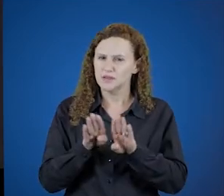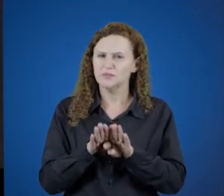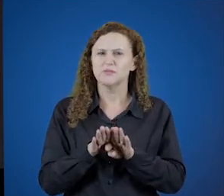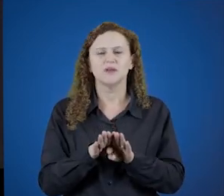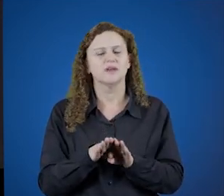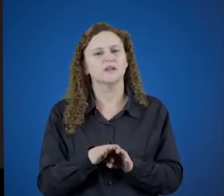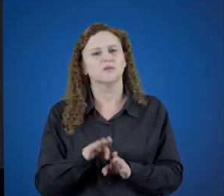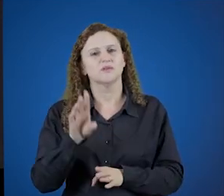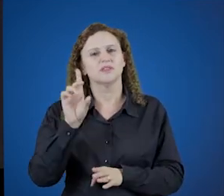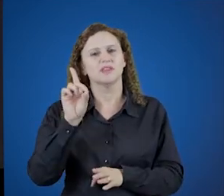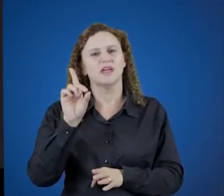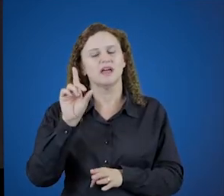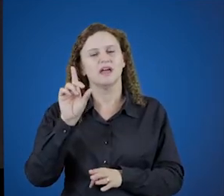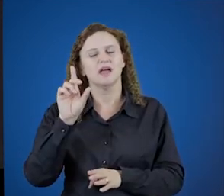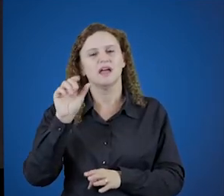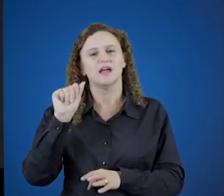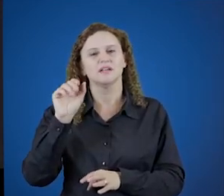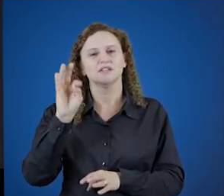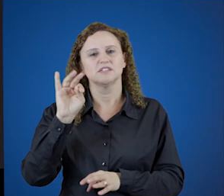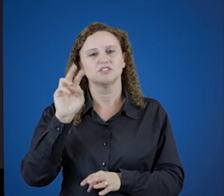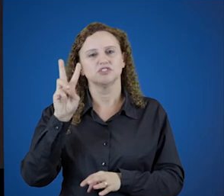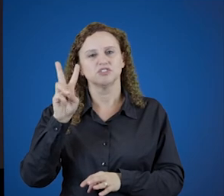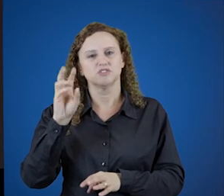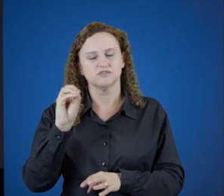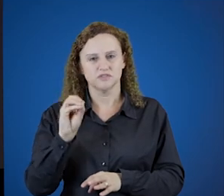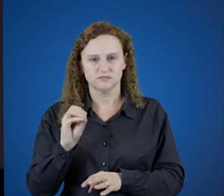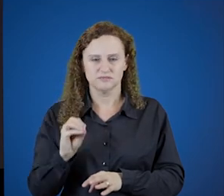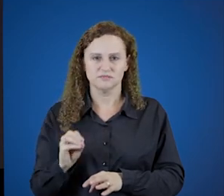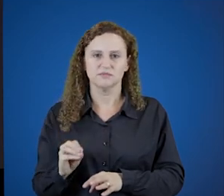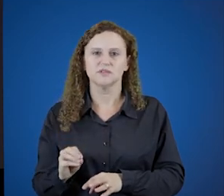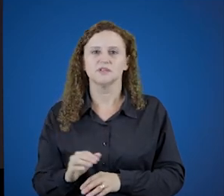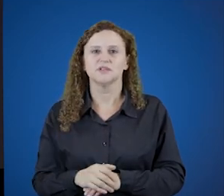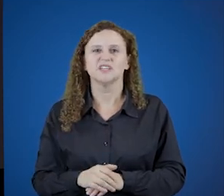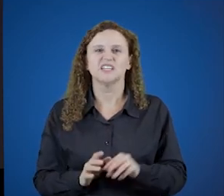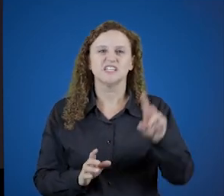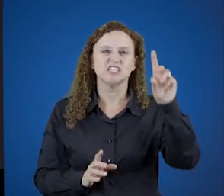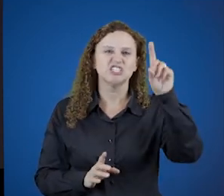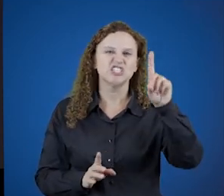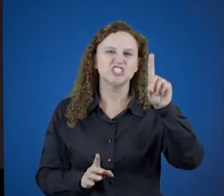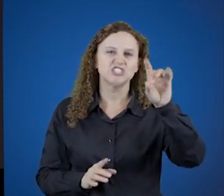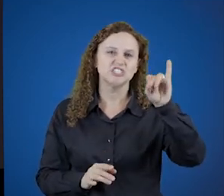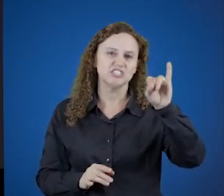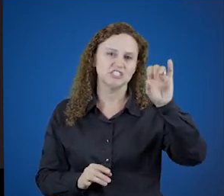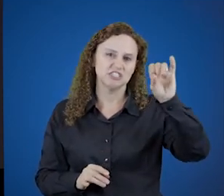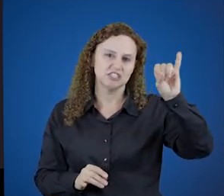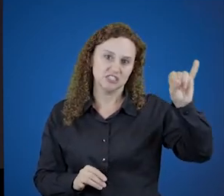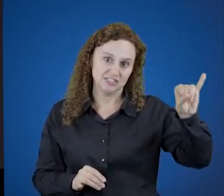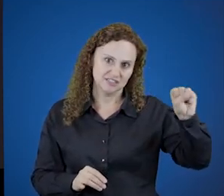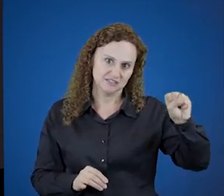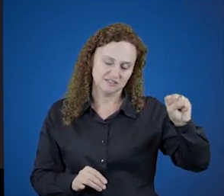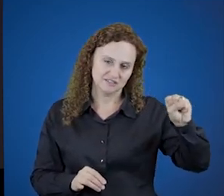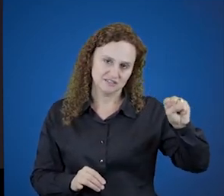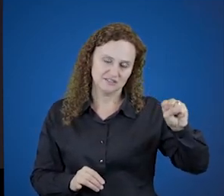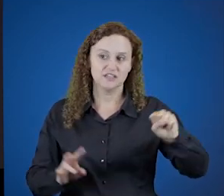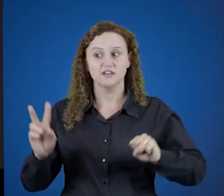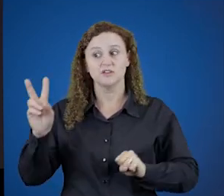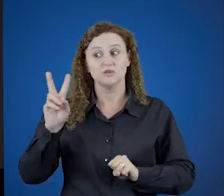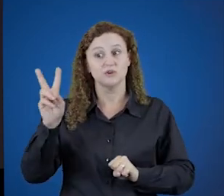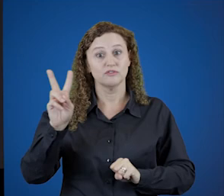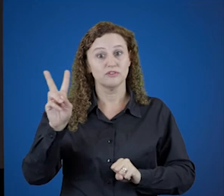o hino dativo também pode ter duas formas diz ou então diz